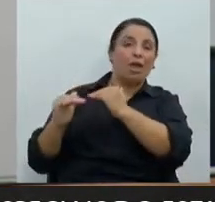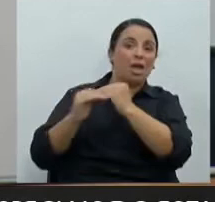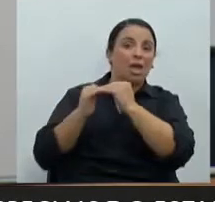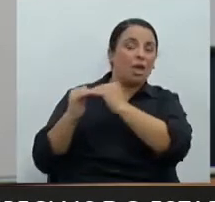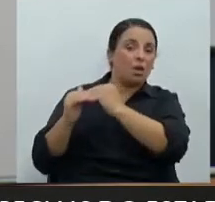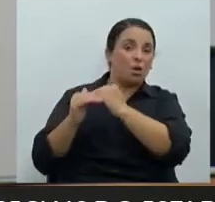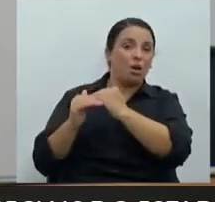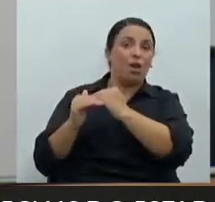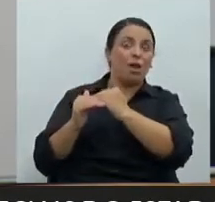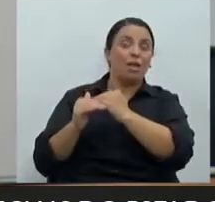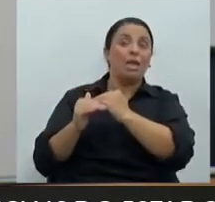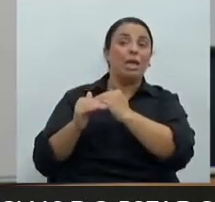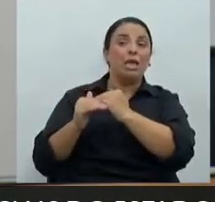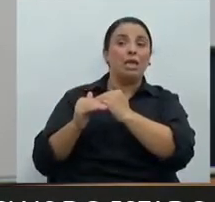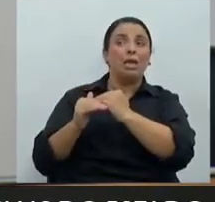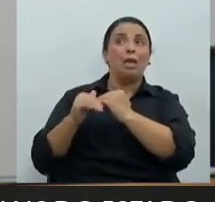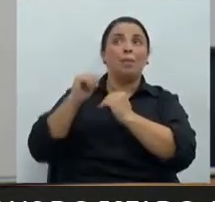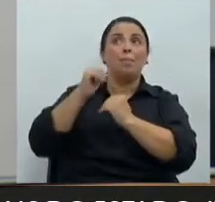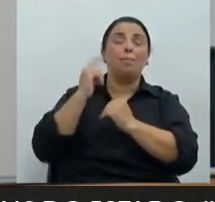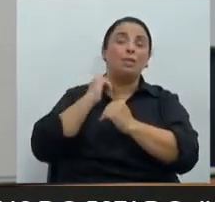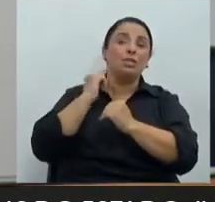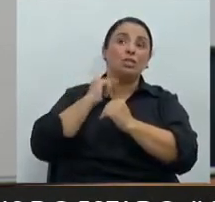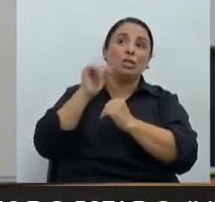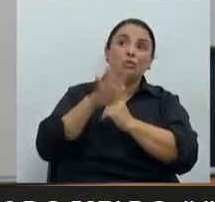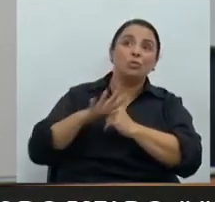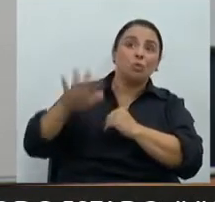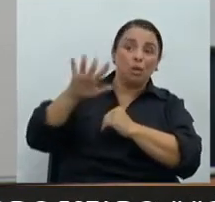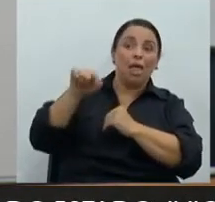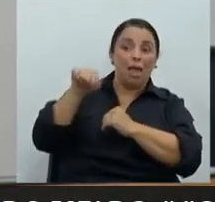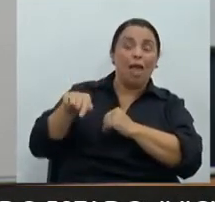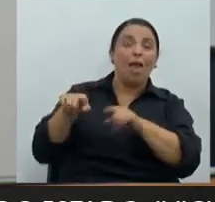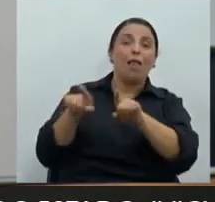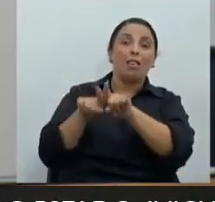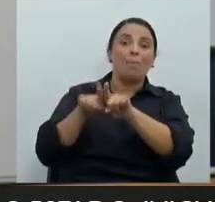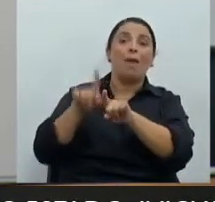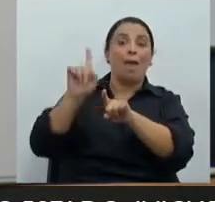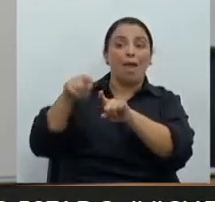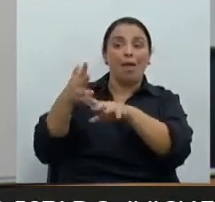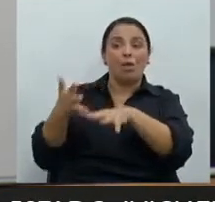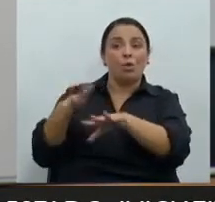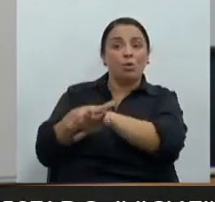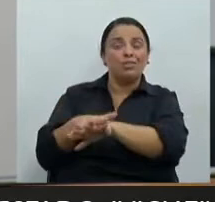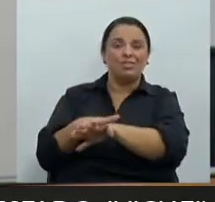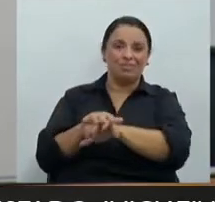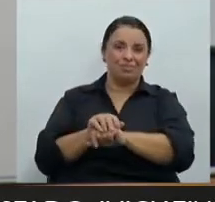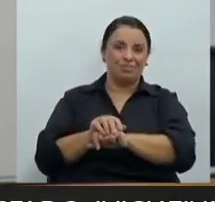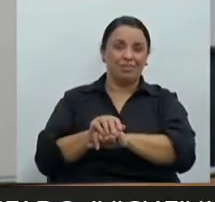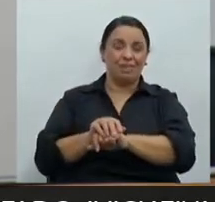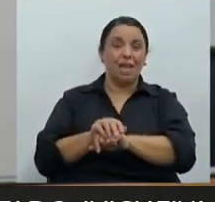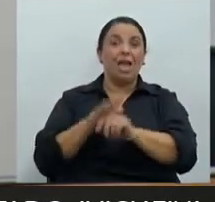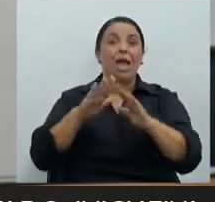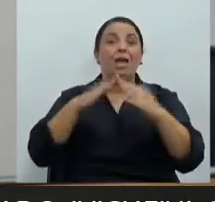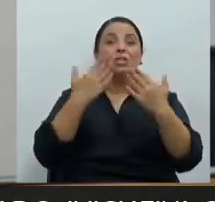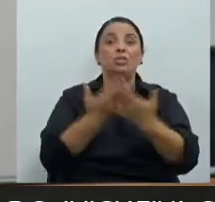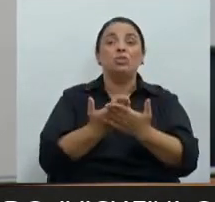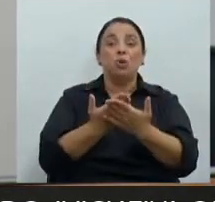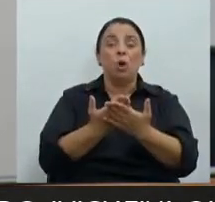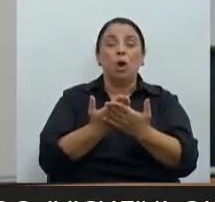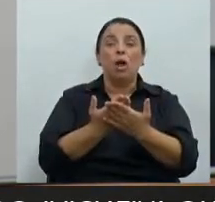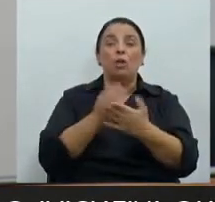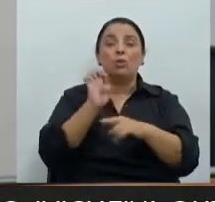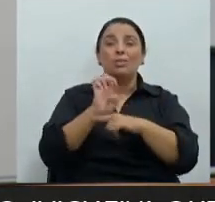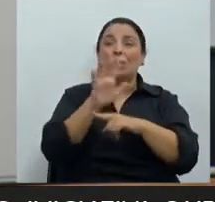toda ela, em Minas Gerais, é inclusiva. Nenhuma escola do Estado deixa de atender